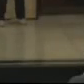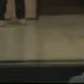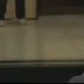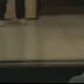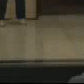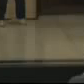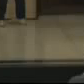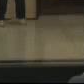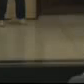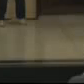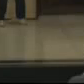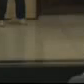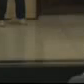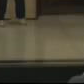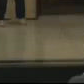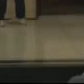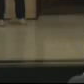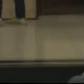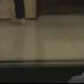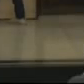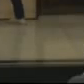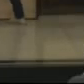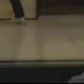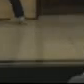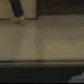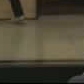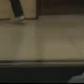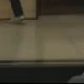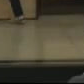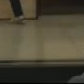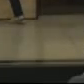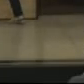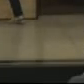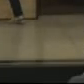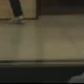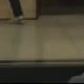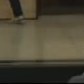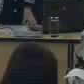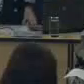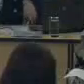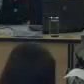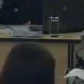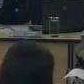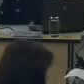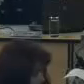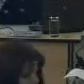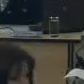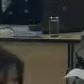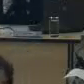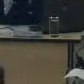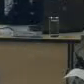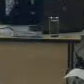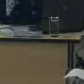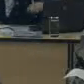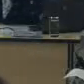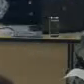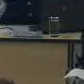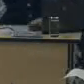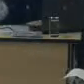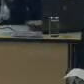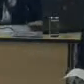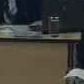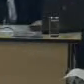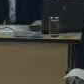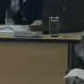apresentada pelo vereador Júlio. Questão de ordem, senhor presidente. Pela ordem, vereadora Érica. Só para registrar minha presença. Registrada a presença da vereadora